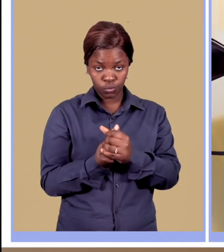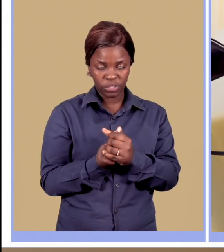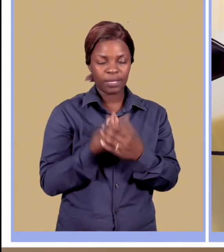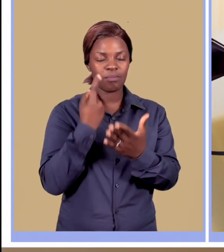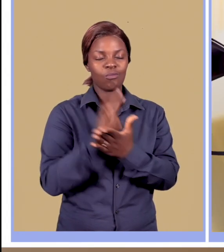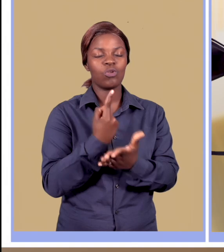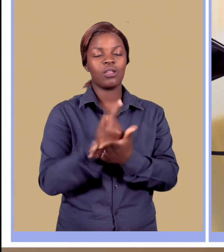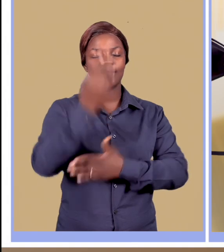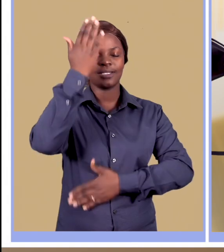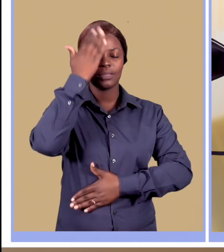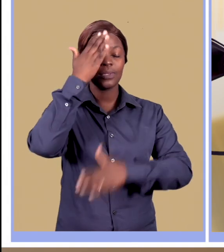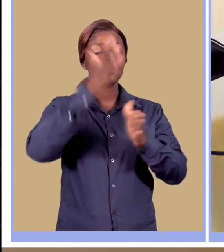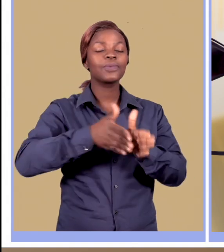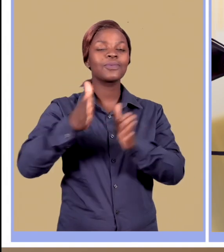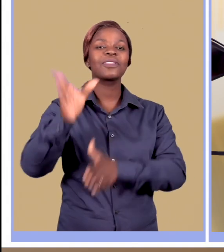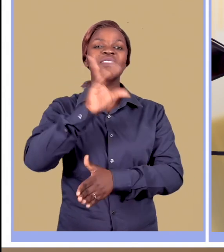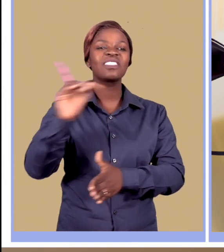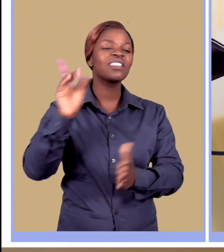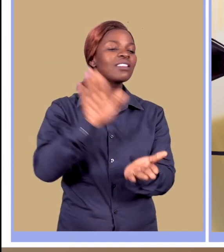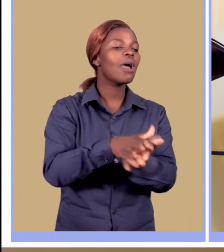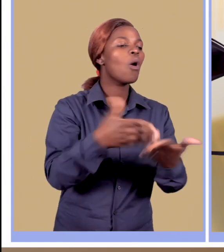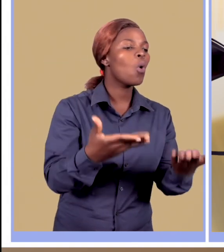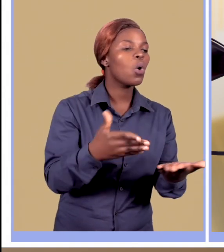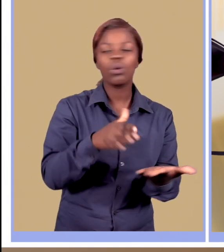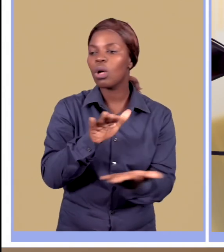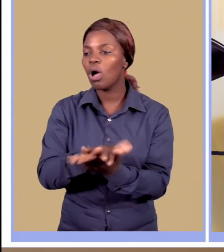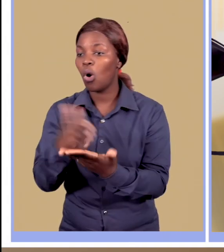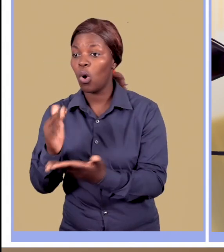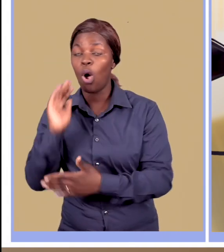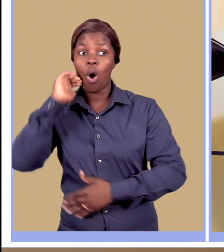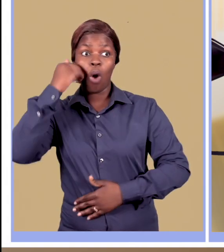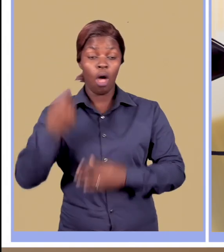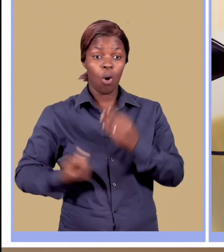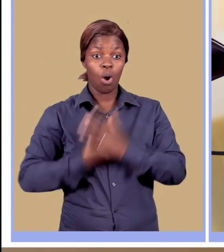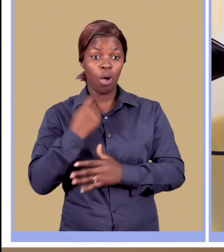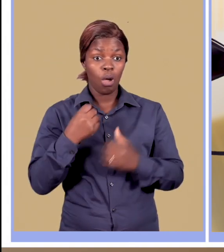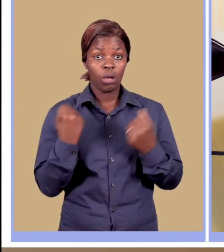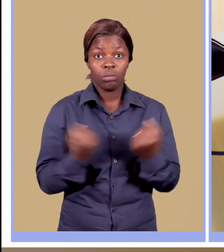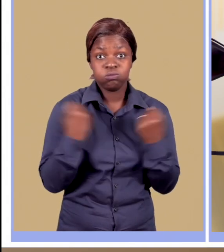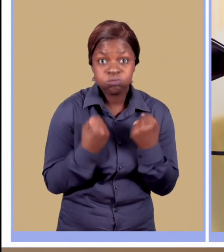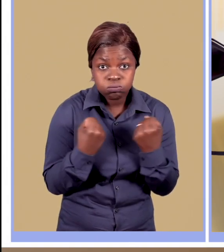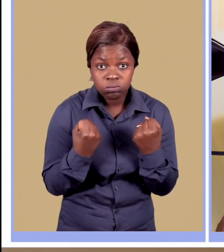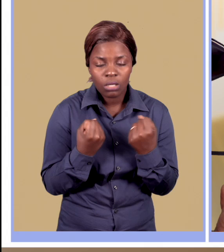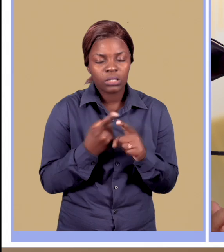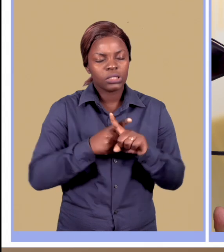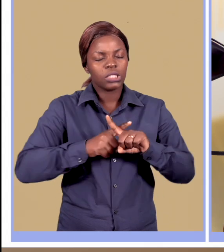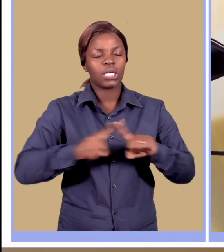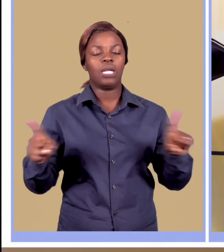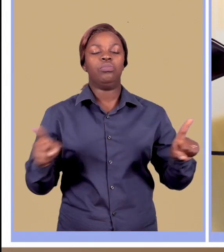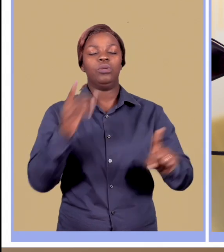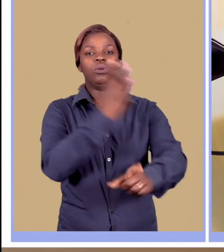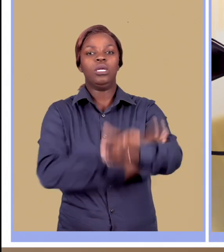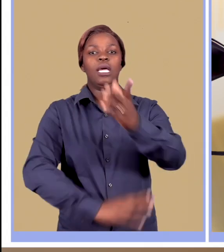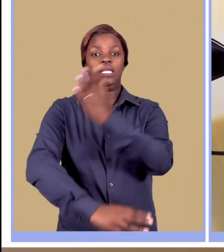mapeamento das pessoas onde é que elas estão, para saber, em caso de haver qualquer perigo, imediatamente